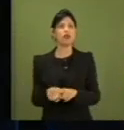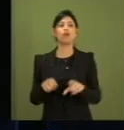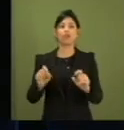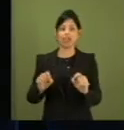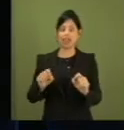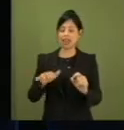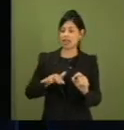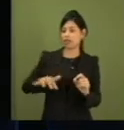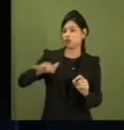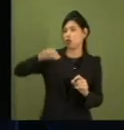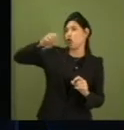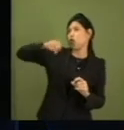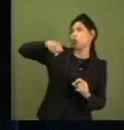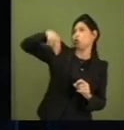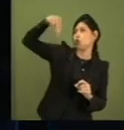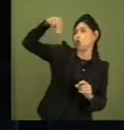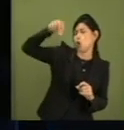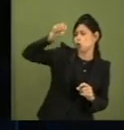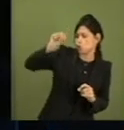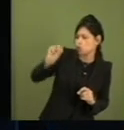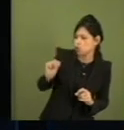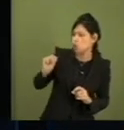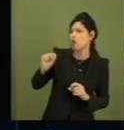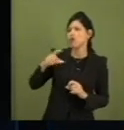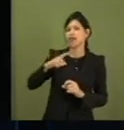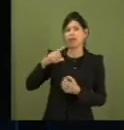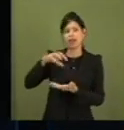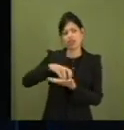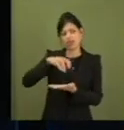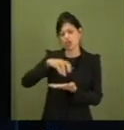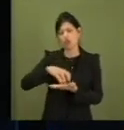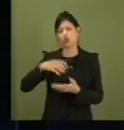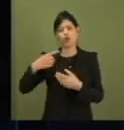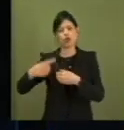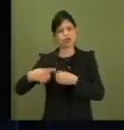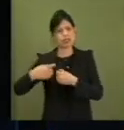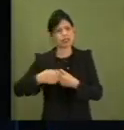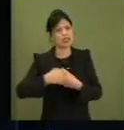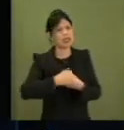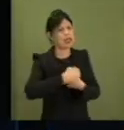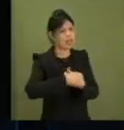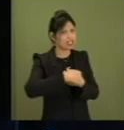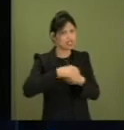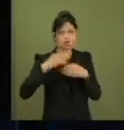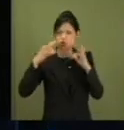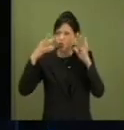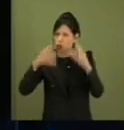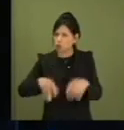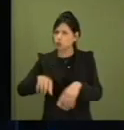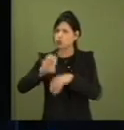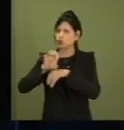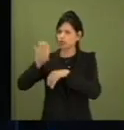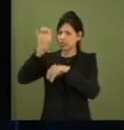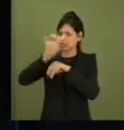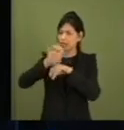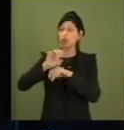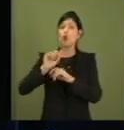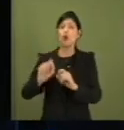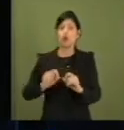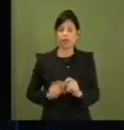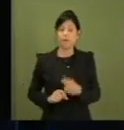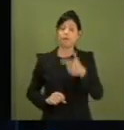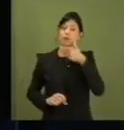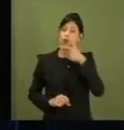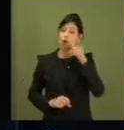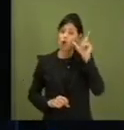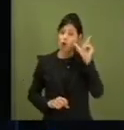sul-norte, metropolitano, serra, centro, vale, Rio Pardo. Lembrar que ontem os aviões, devido ao vento, grande parte dos aviões não